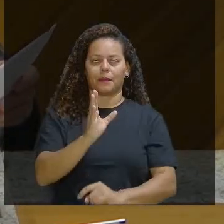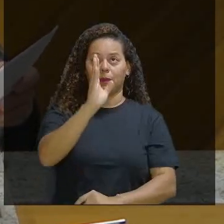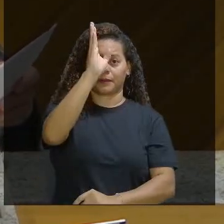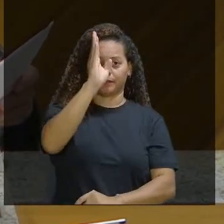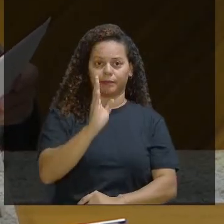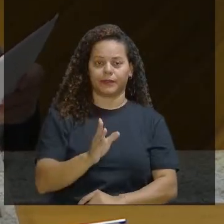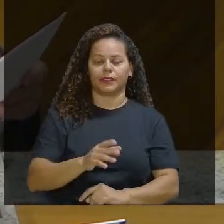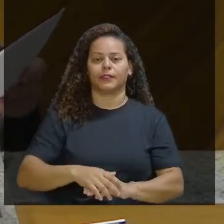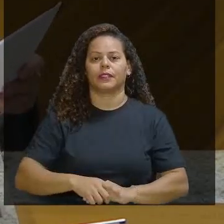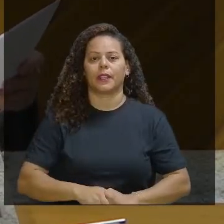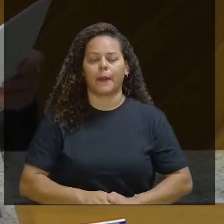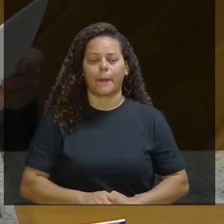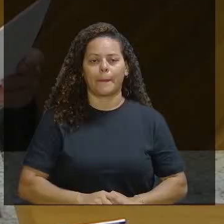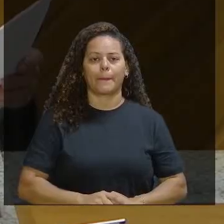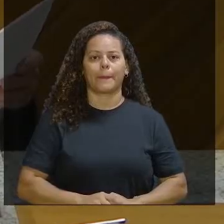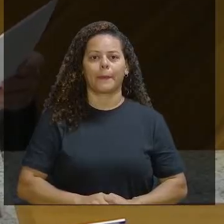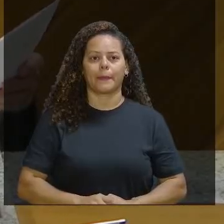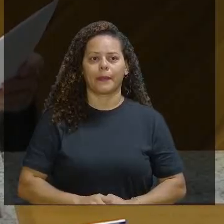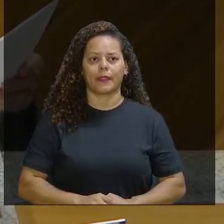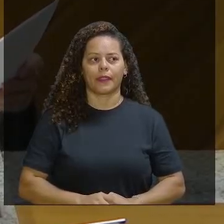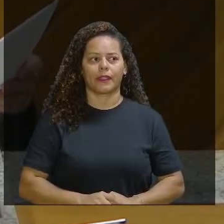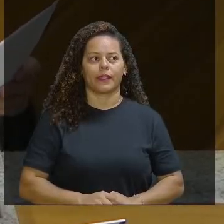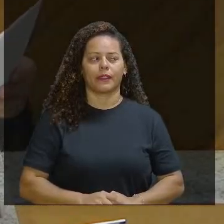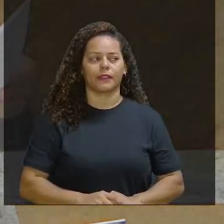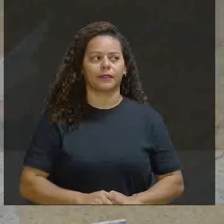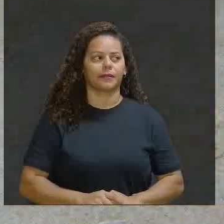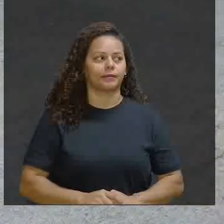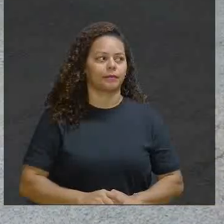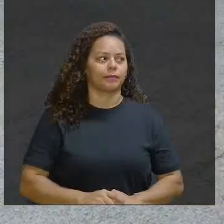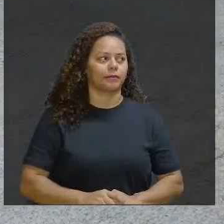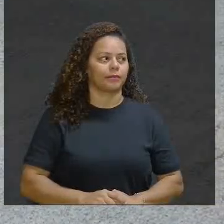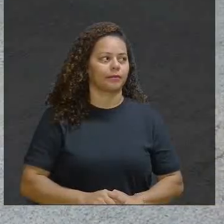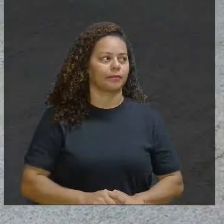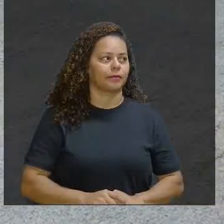fixado um crucifixo.